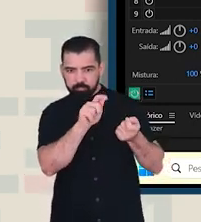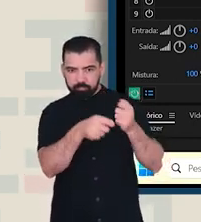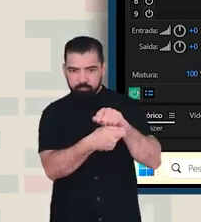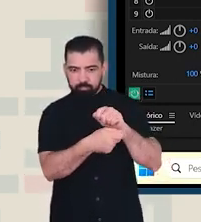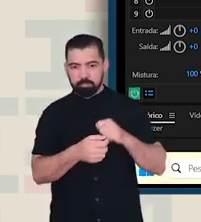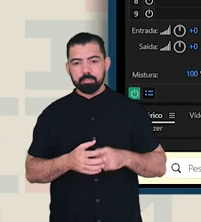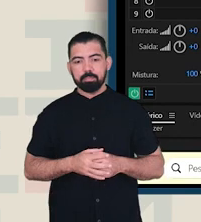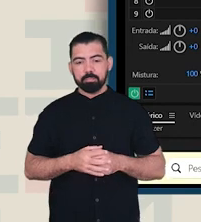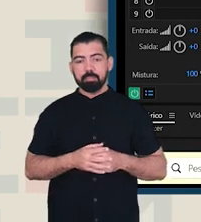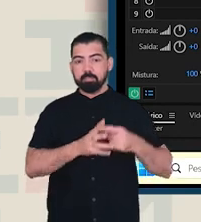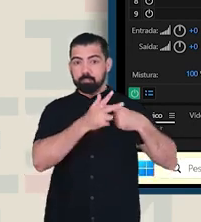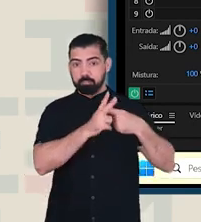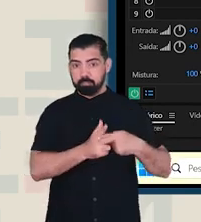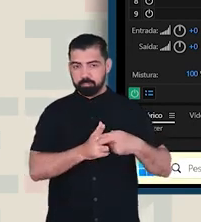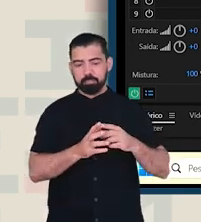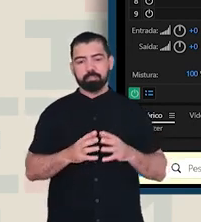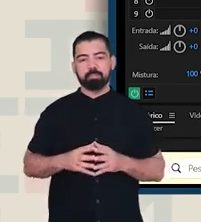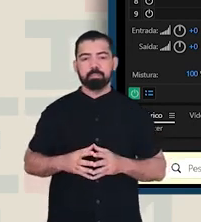Opa.